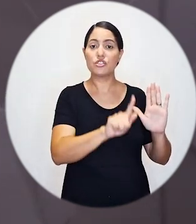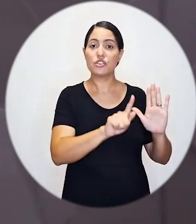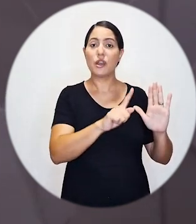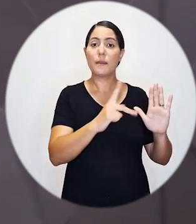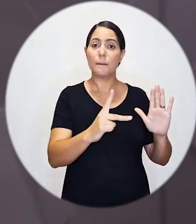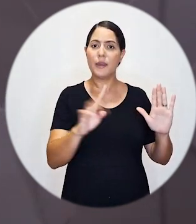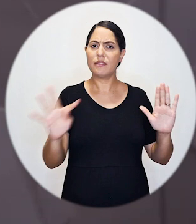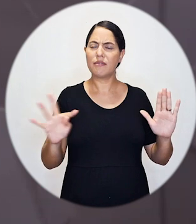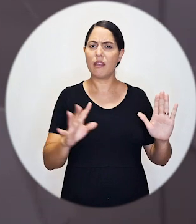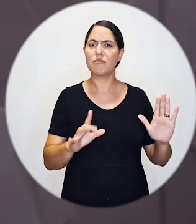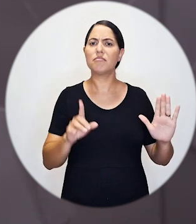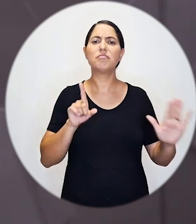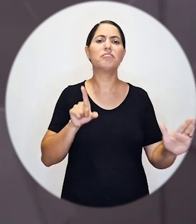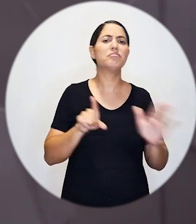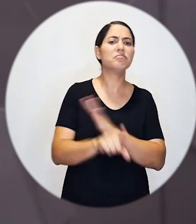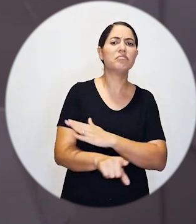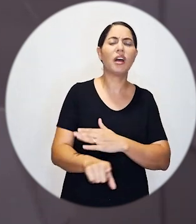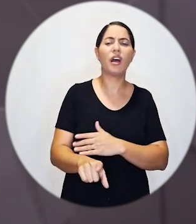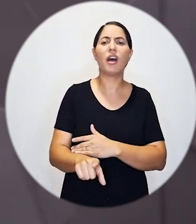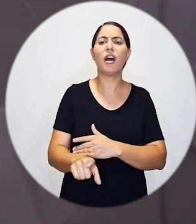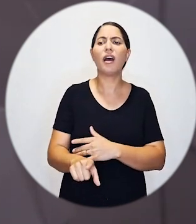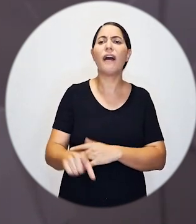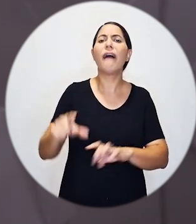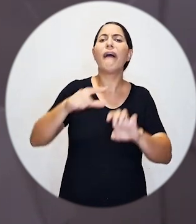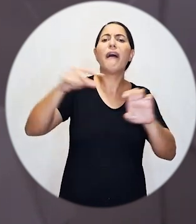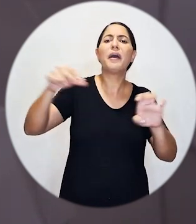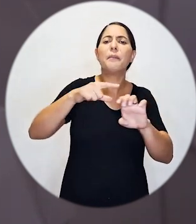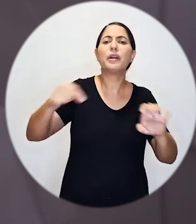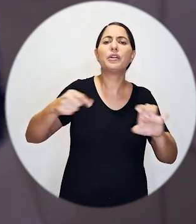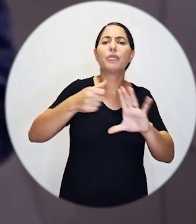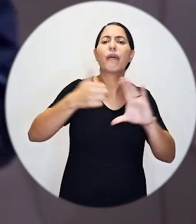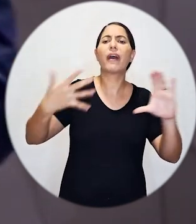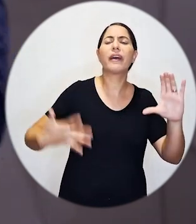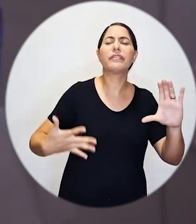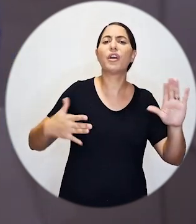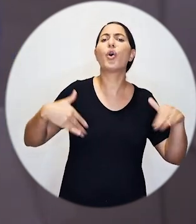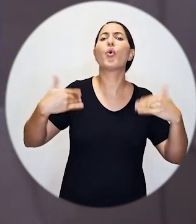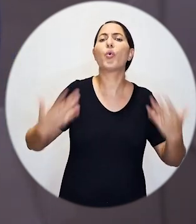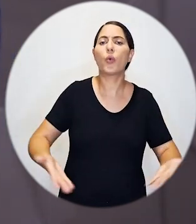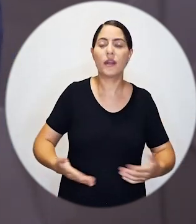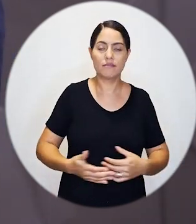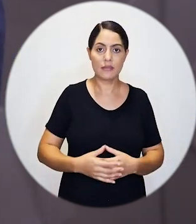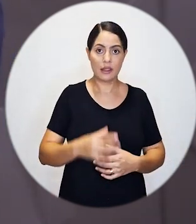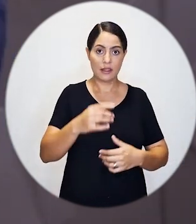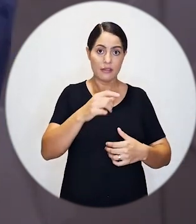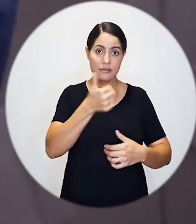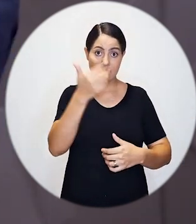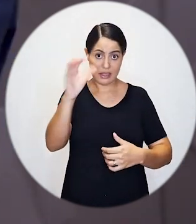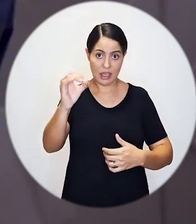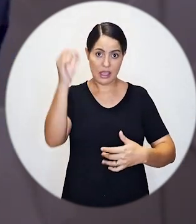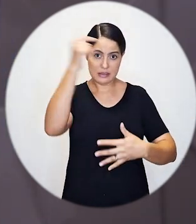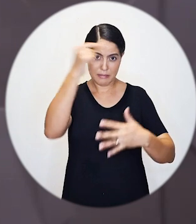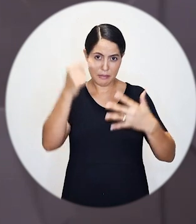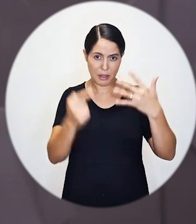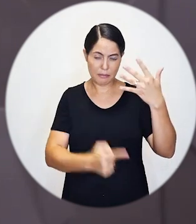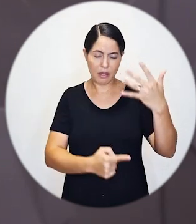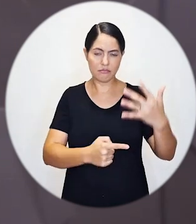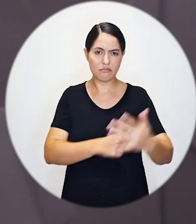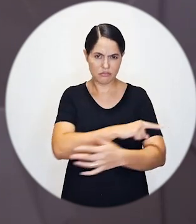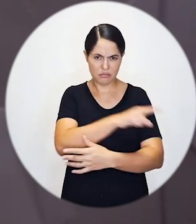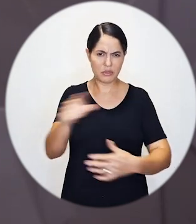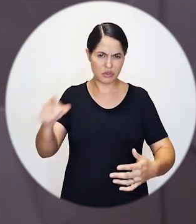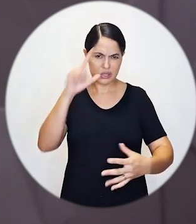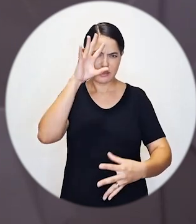quais são as características do empreendedor? Ele lista 10. E aí eu quero conversar muito